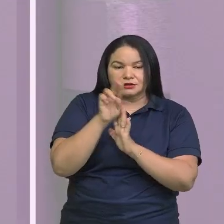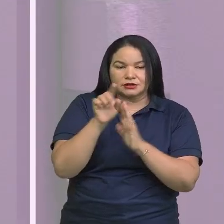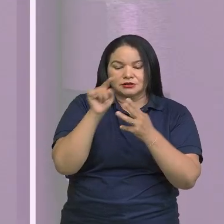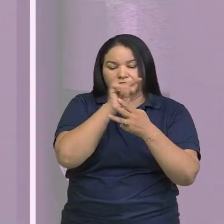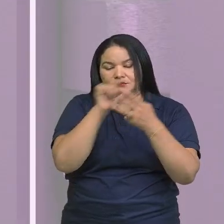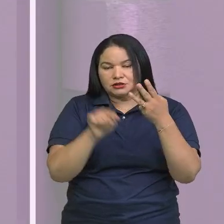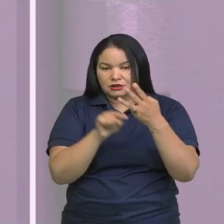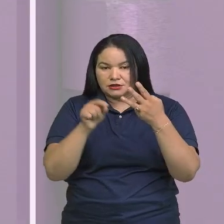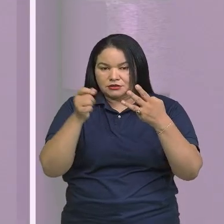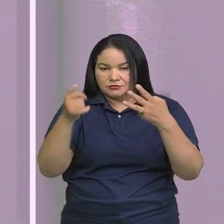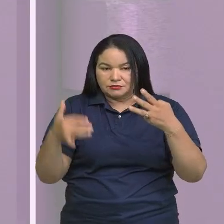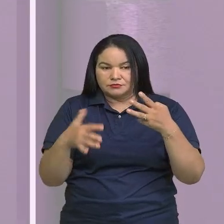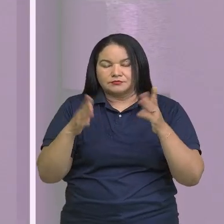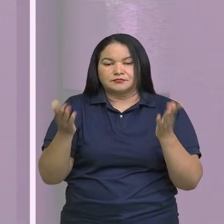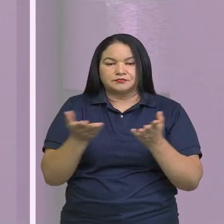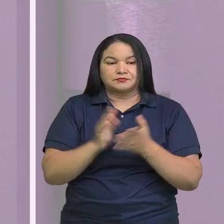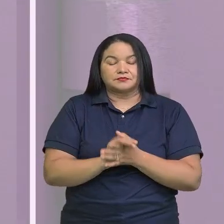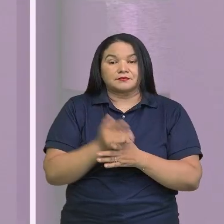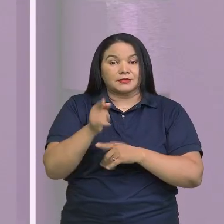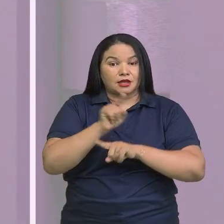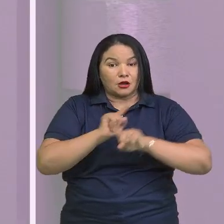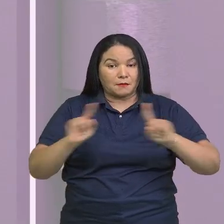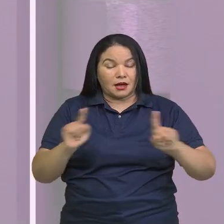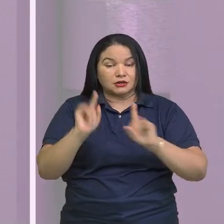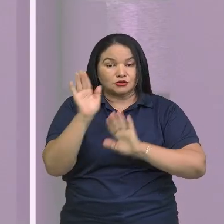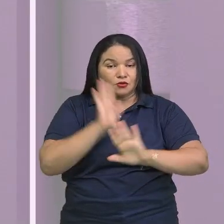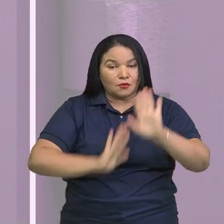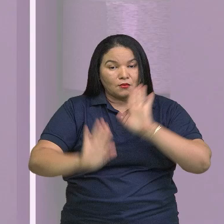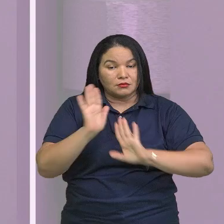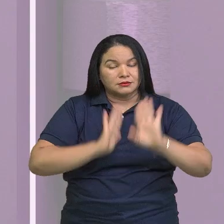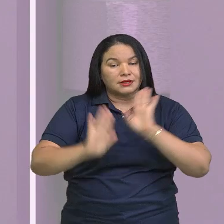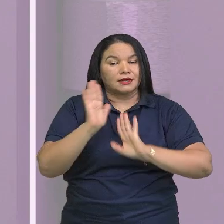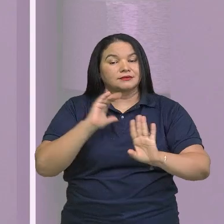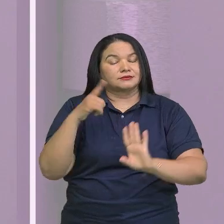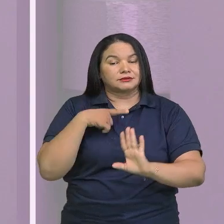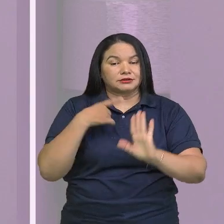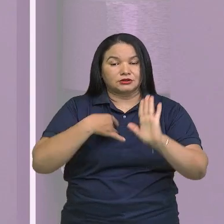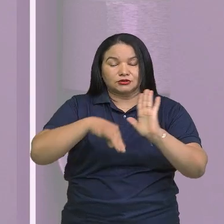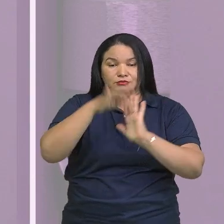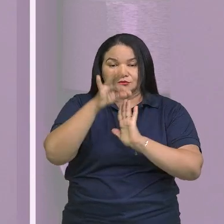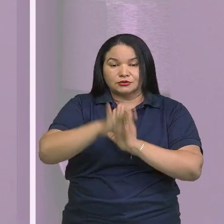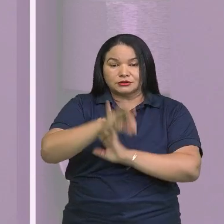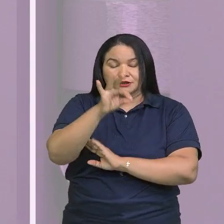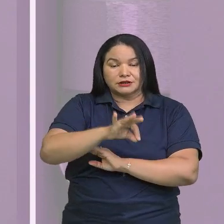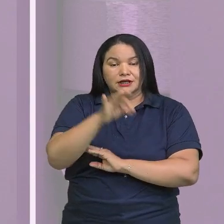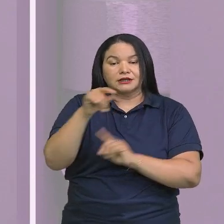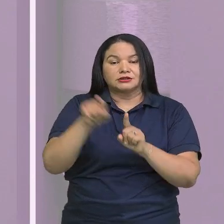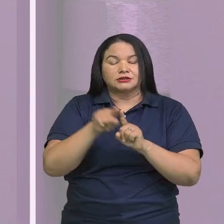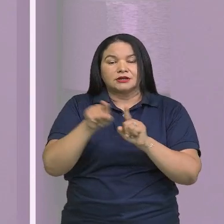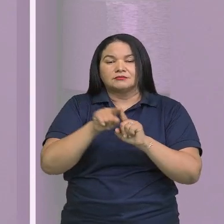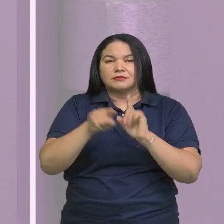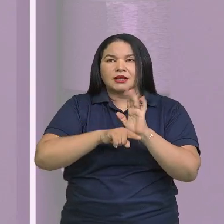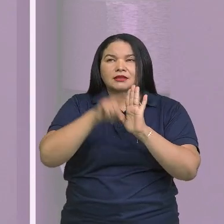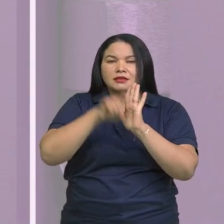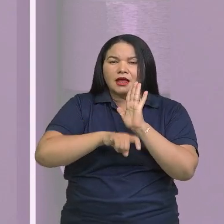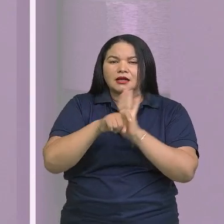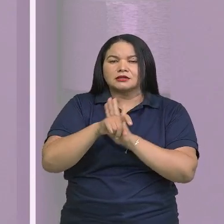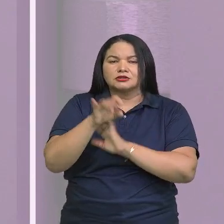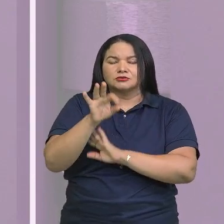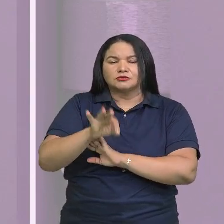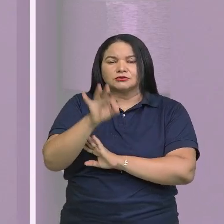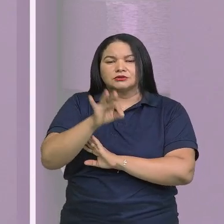Mas muito cuidado, porque aparece aí porcentagem e taxa percentual e há uma diferença. A